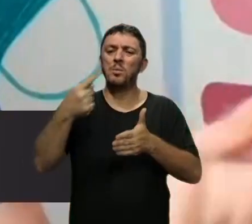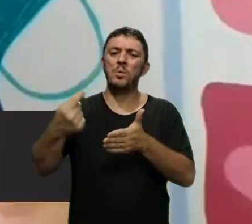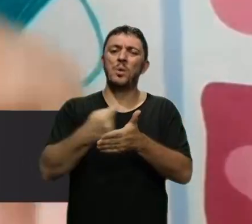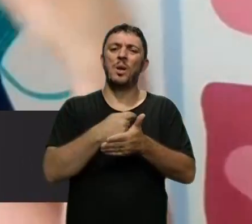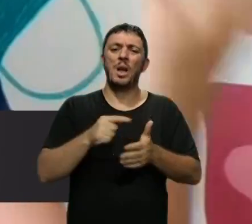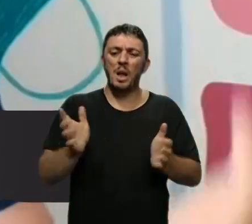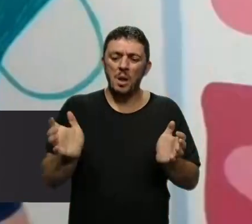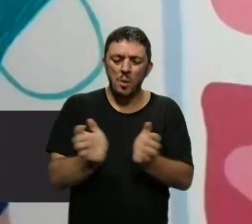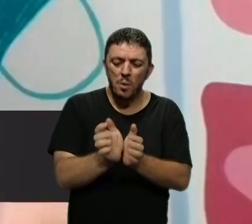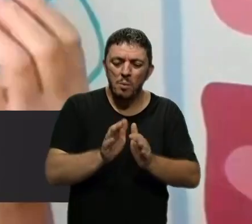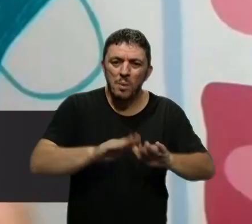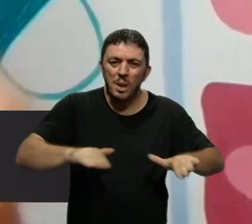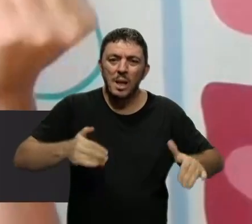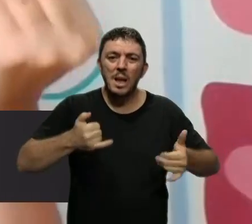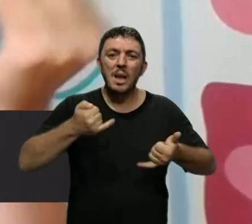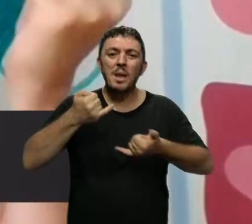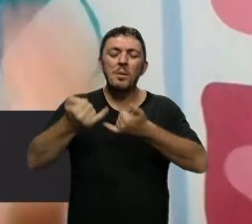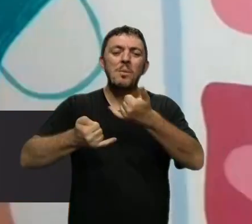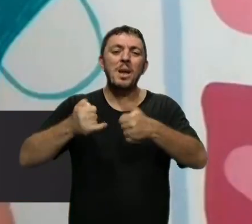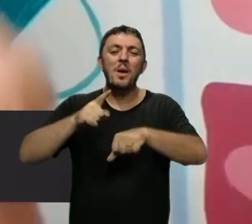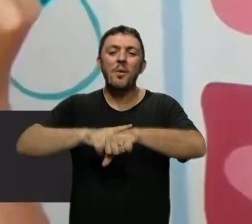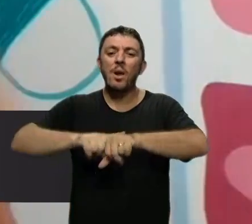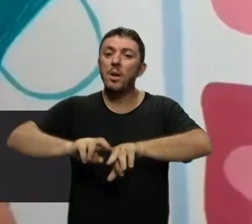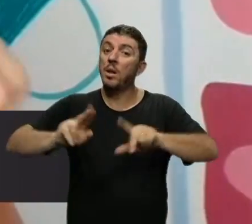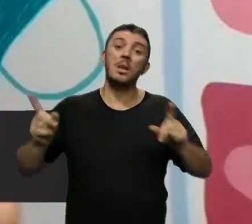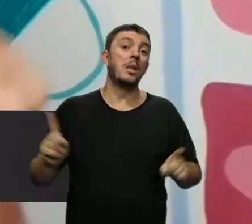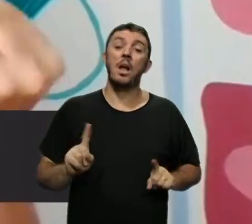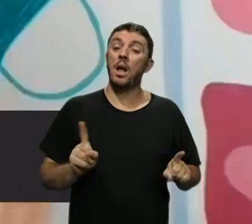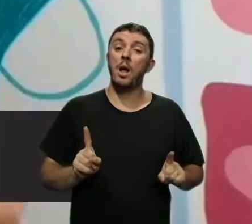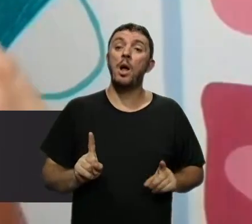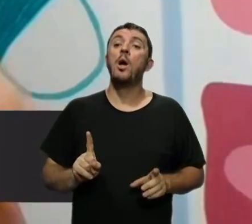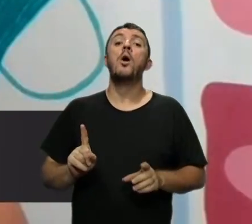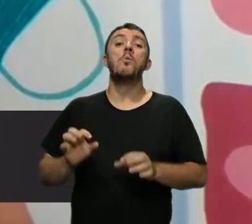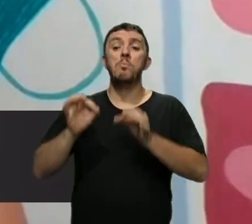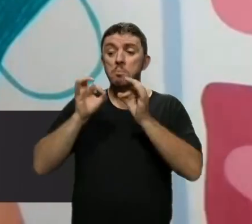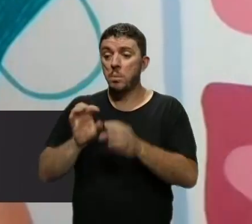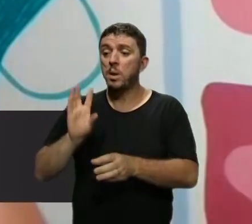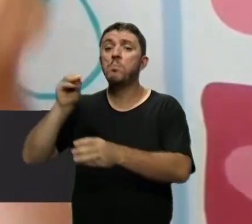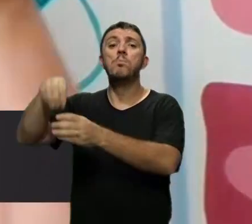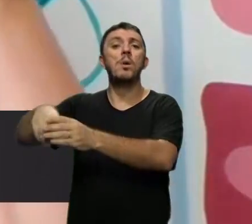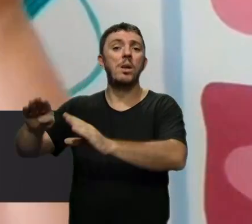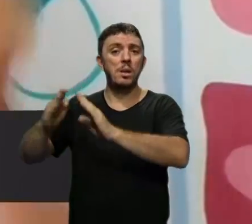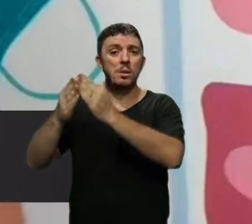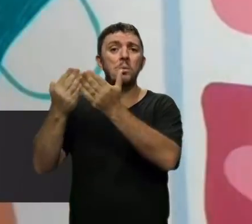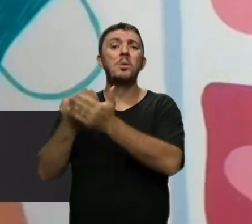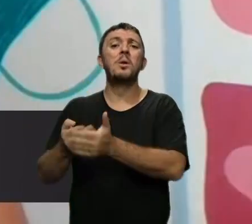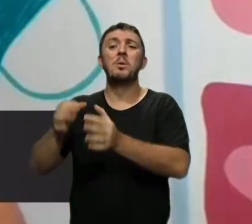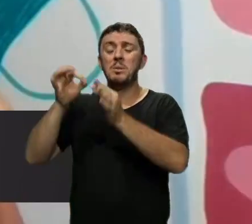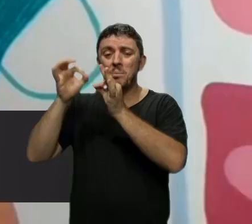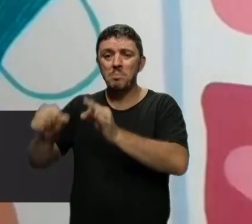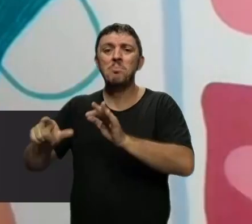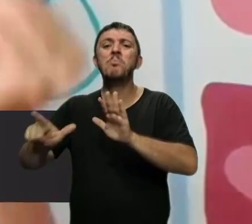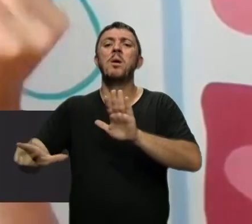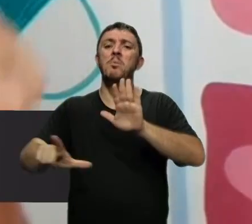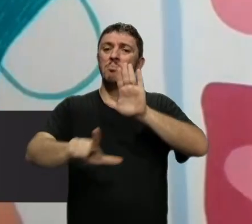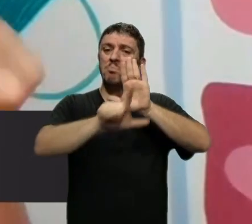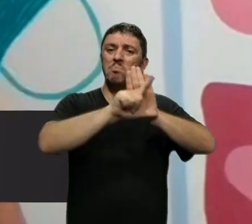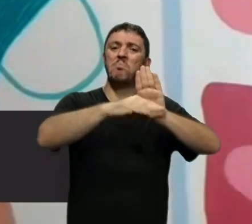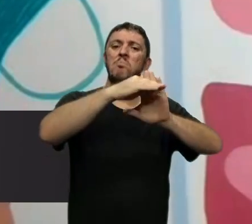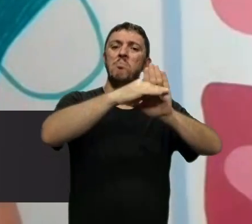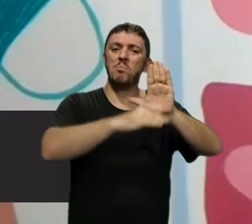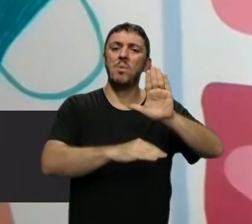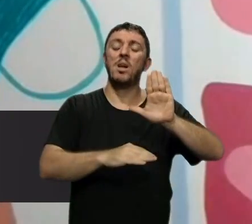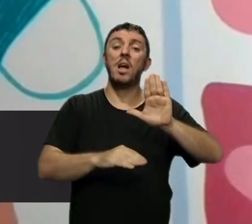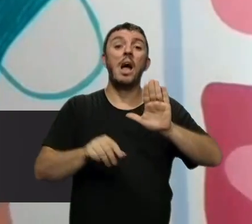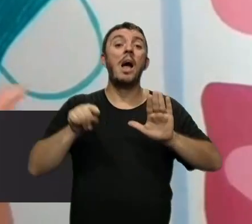grupos de crianças que brincam num contraturno? Não, elas são escolas regulamentadas como escolas e tudo elas fazem do